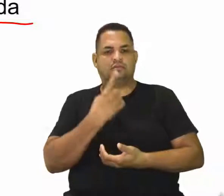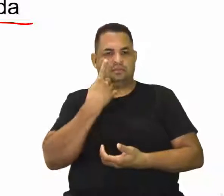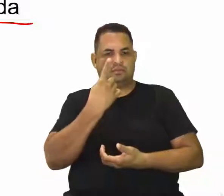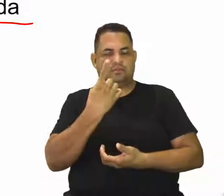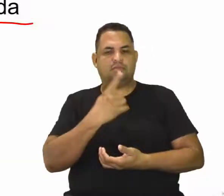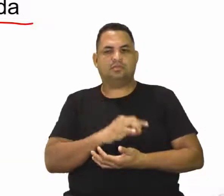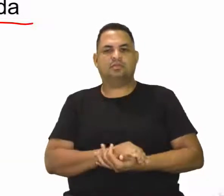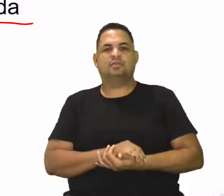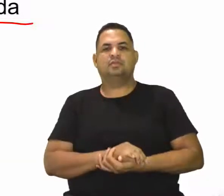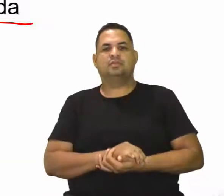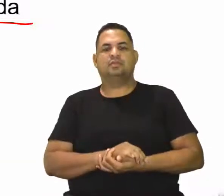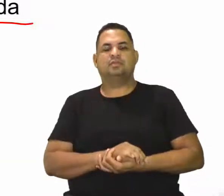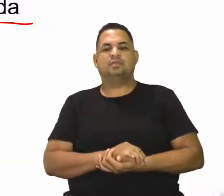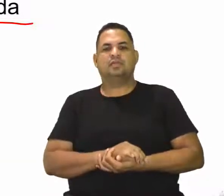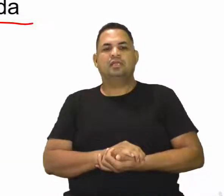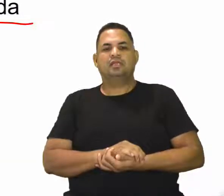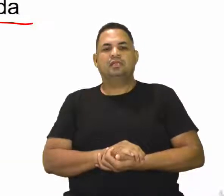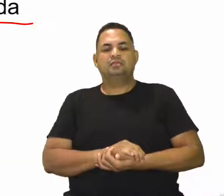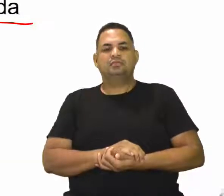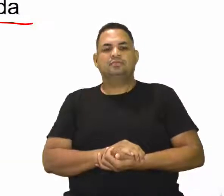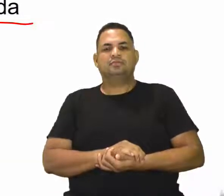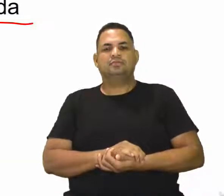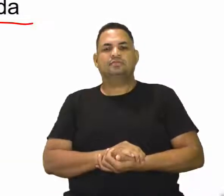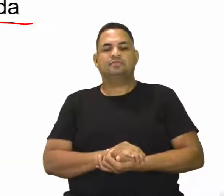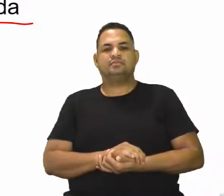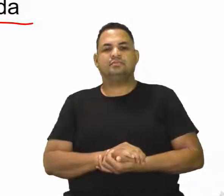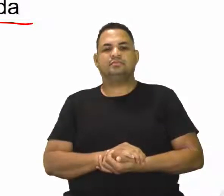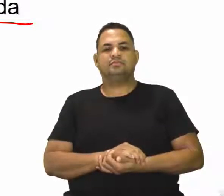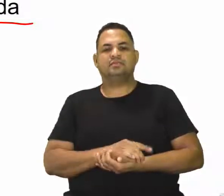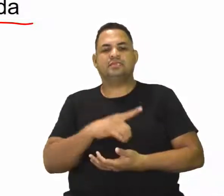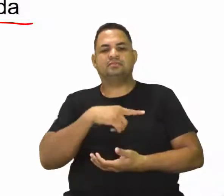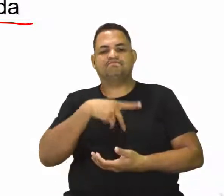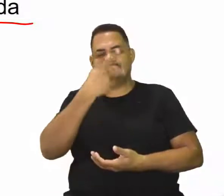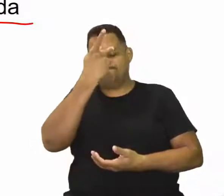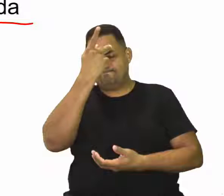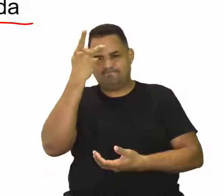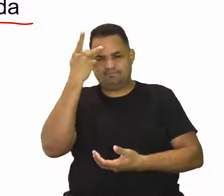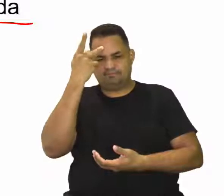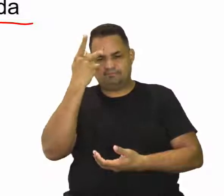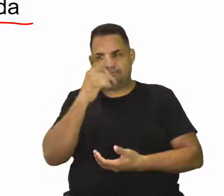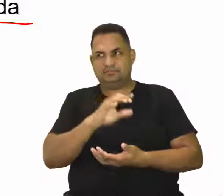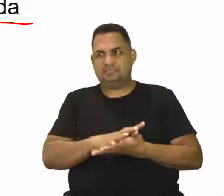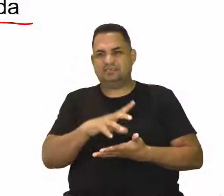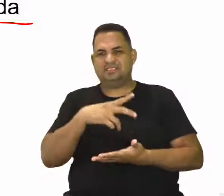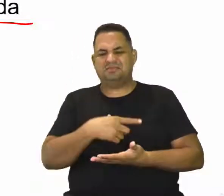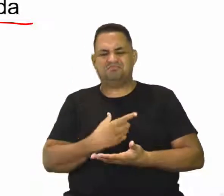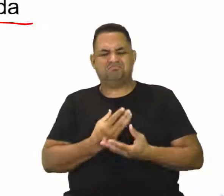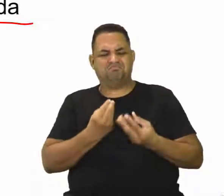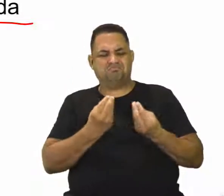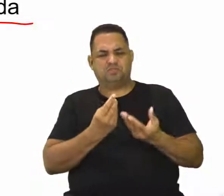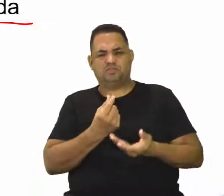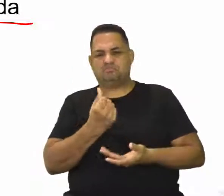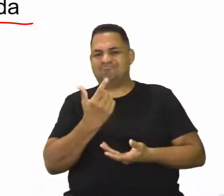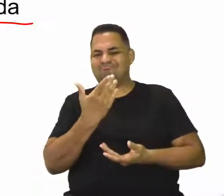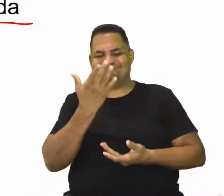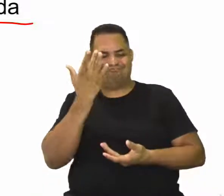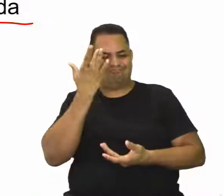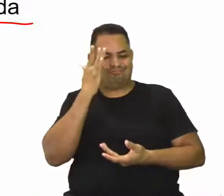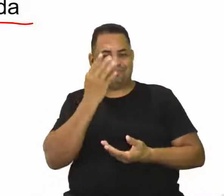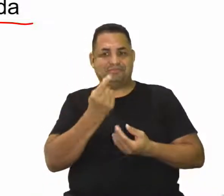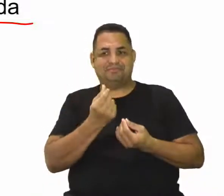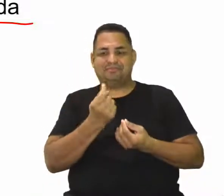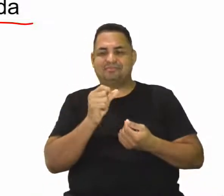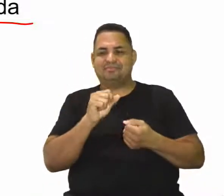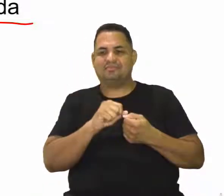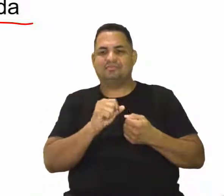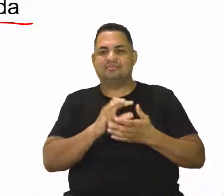só. E você vê, às vezes tem pessoas que têm tanto dinheiro que não sabem o que fazer, né? Agora os